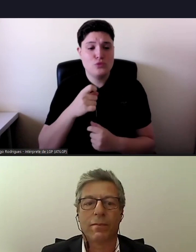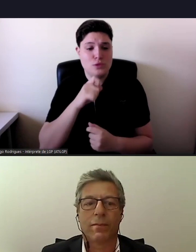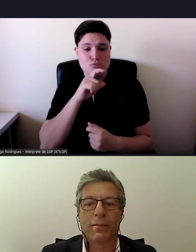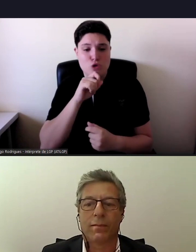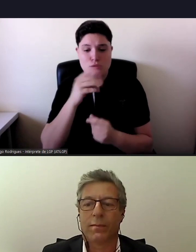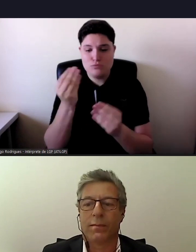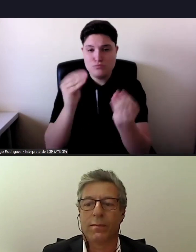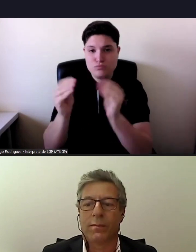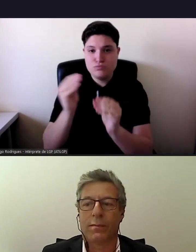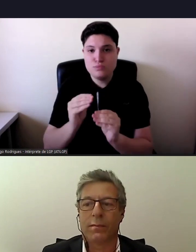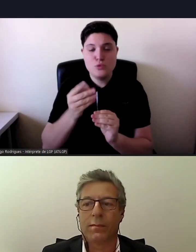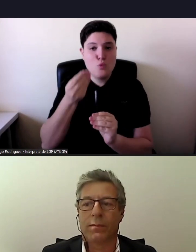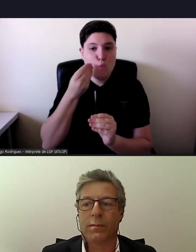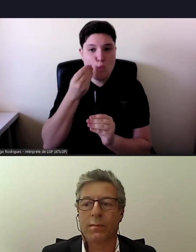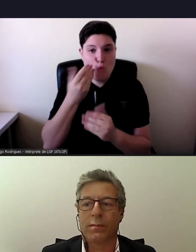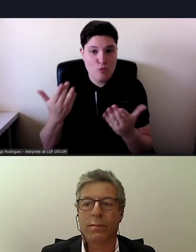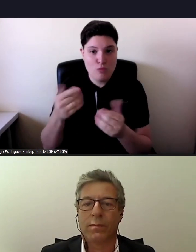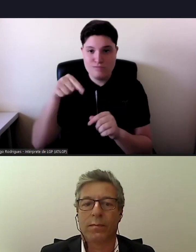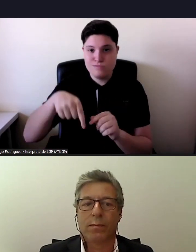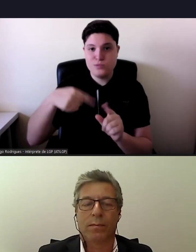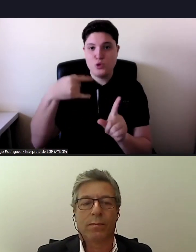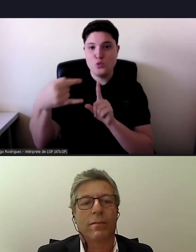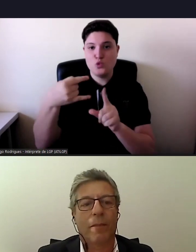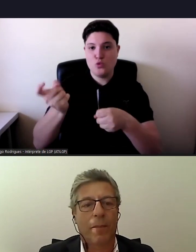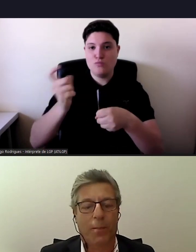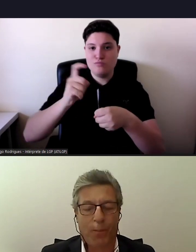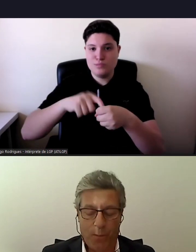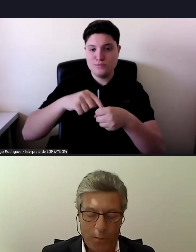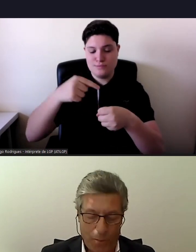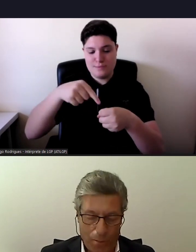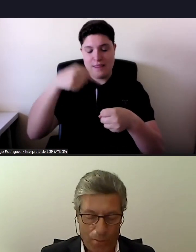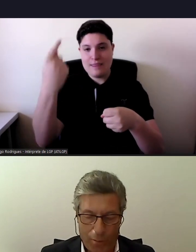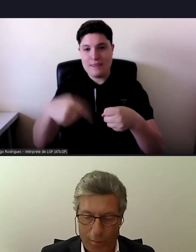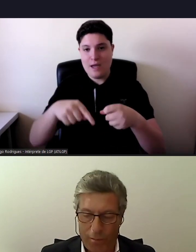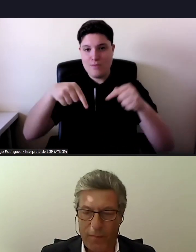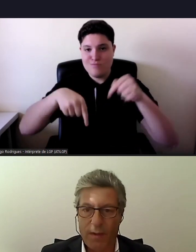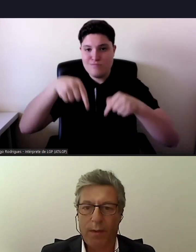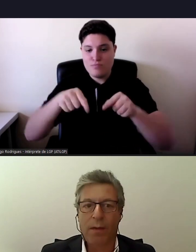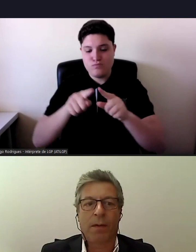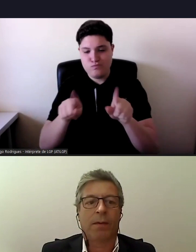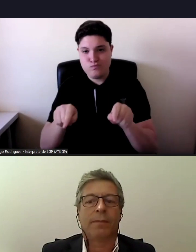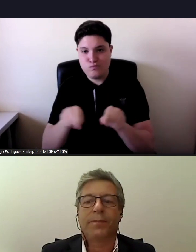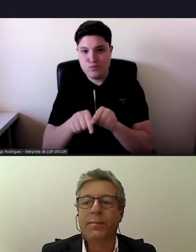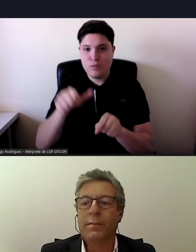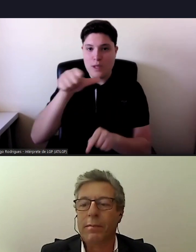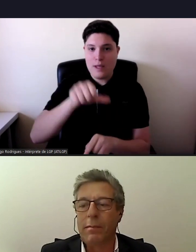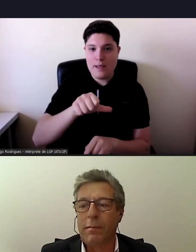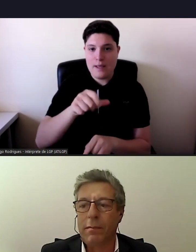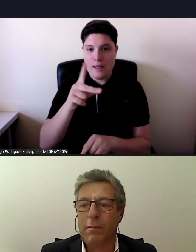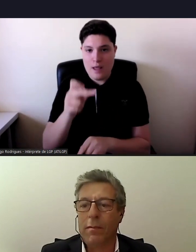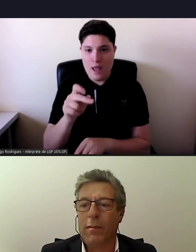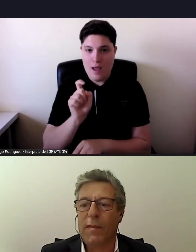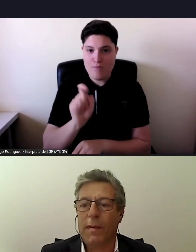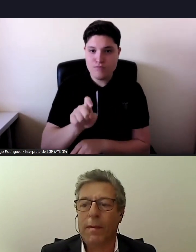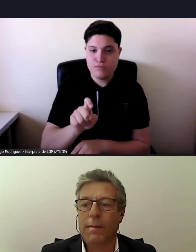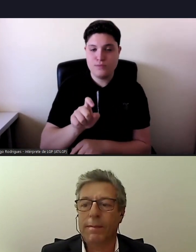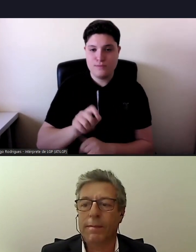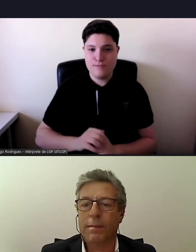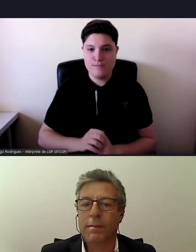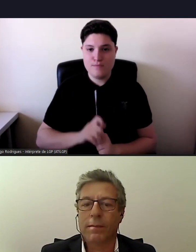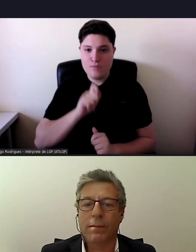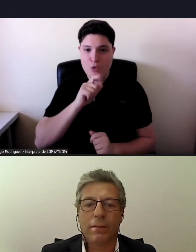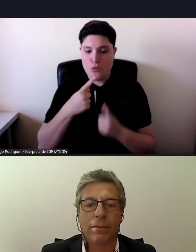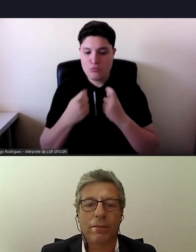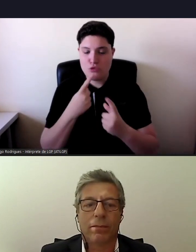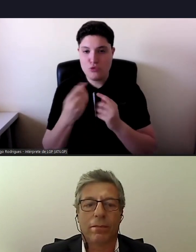colocar devem ser feitas através da ferramenta de perguntas e respostas disponível em baixo no ecrã e indicada por QIA,